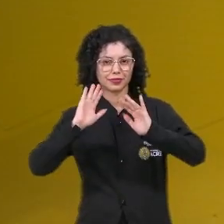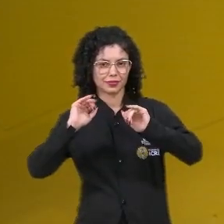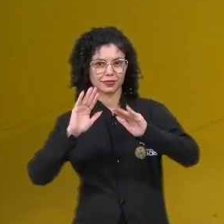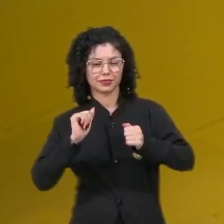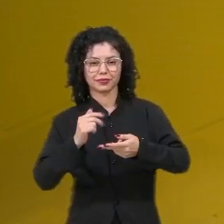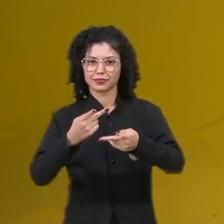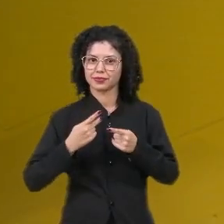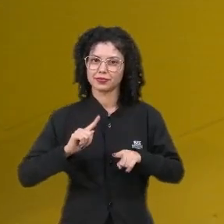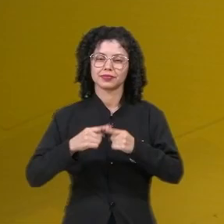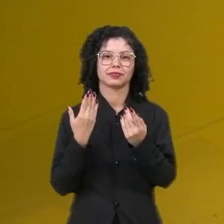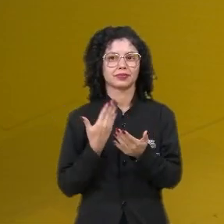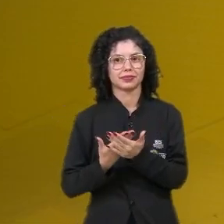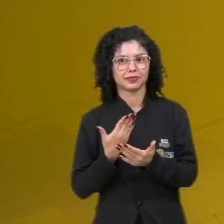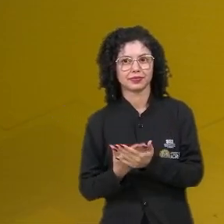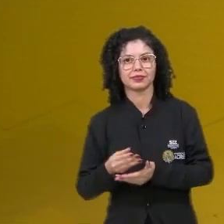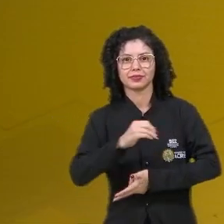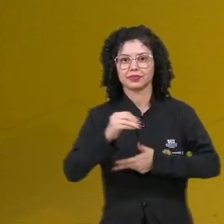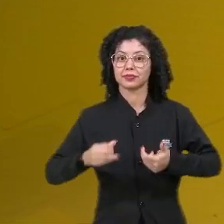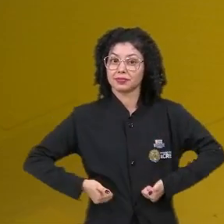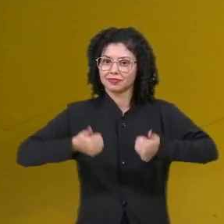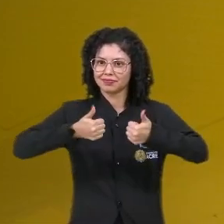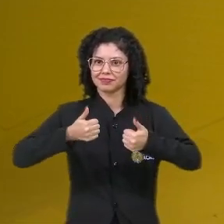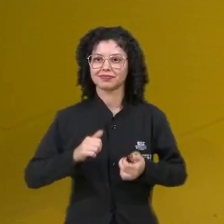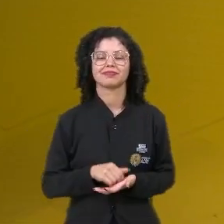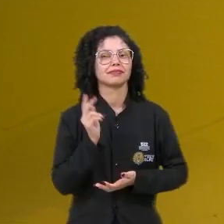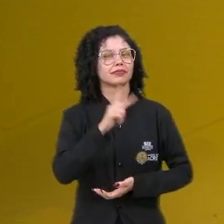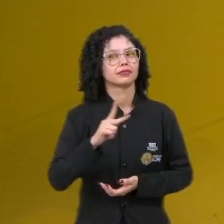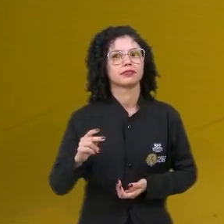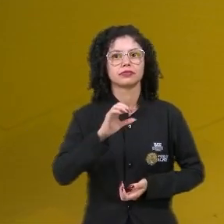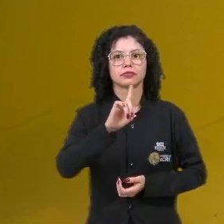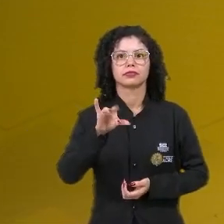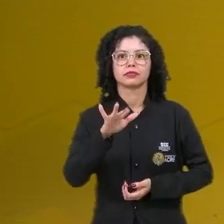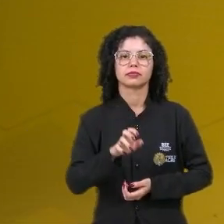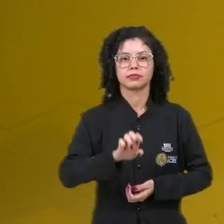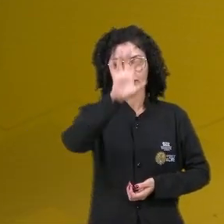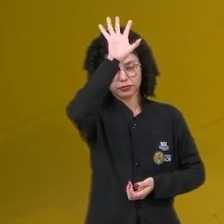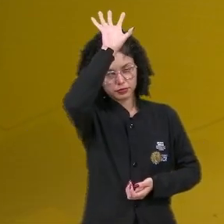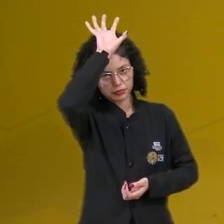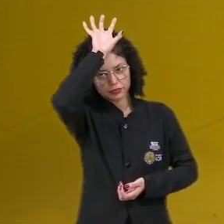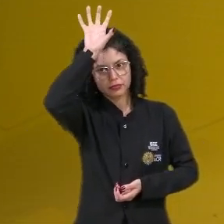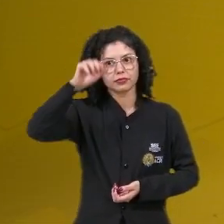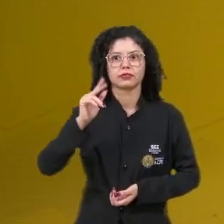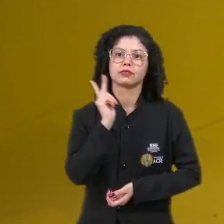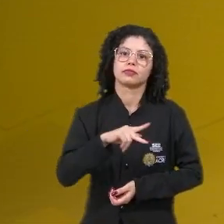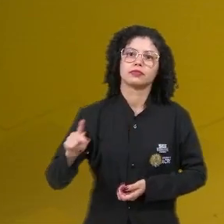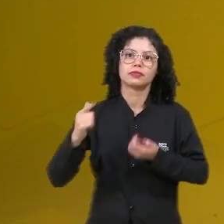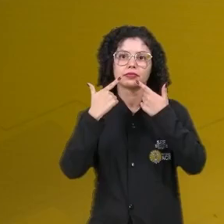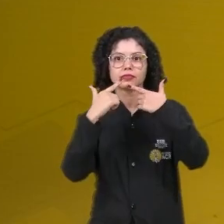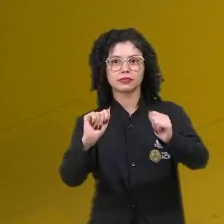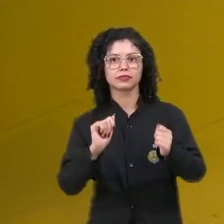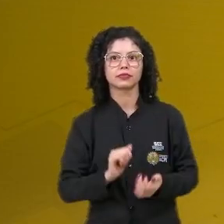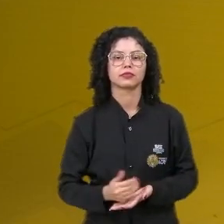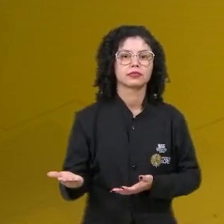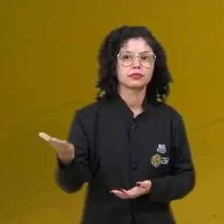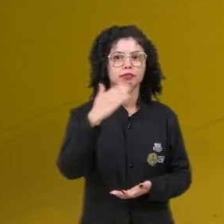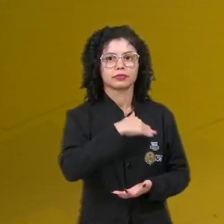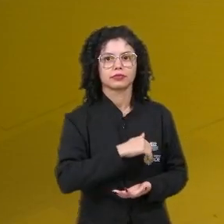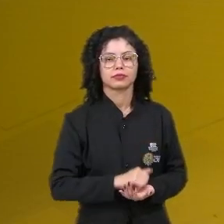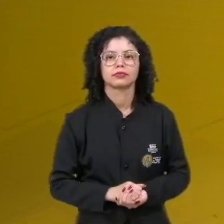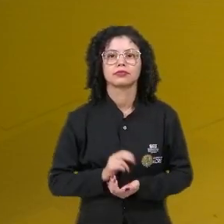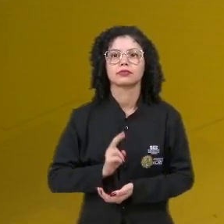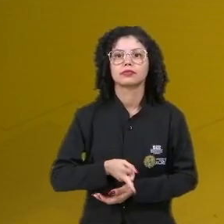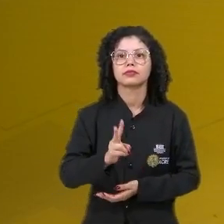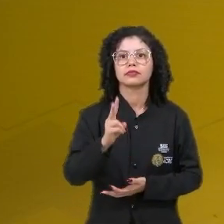Olá, bem-vindos a mais uma aula do Pré-ENEM Legal. Professor Ziel Soares aqui, professor de linguagens. Vamos